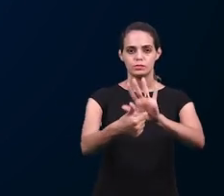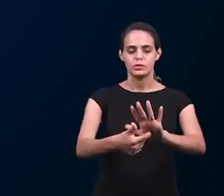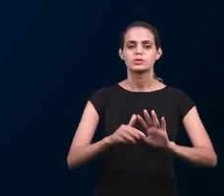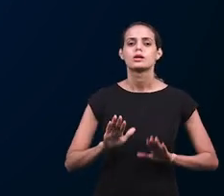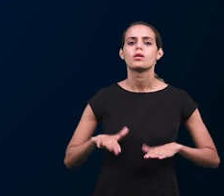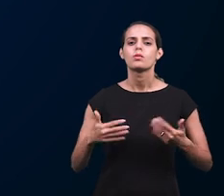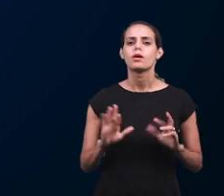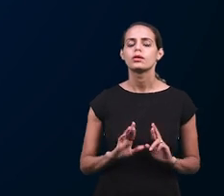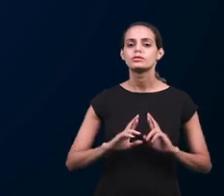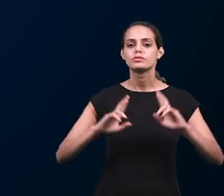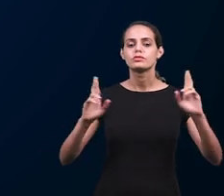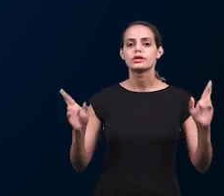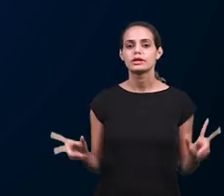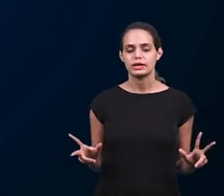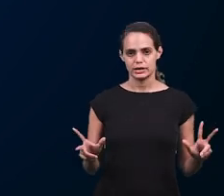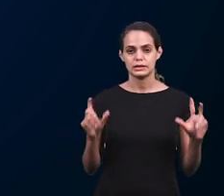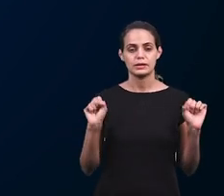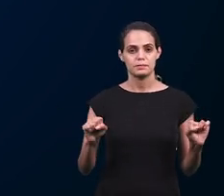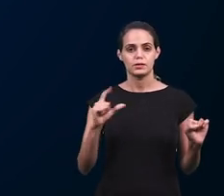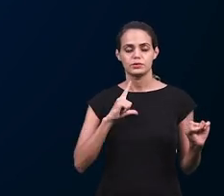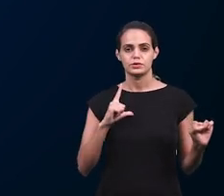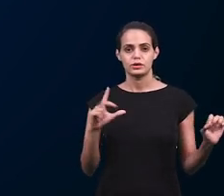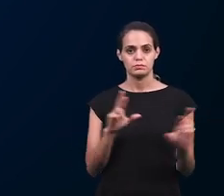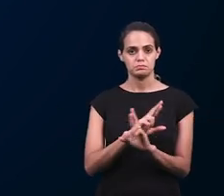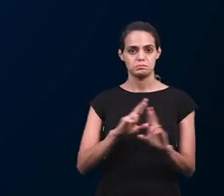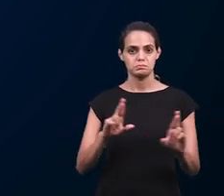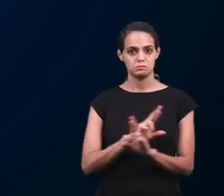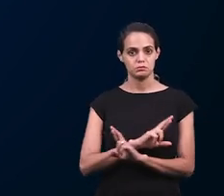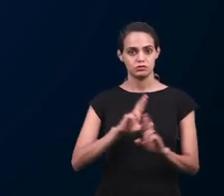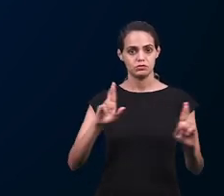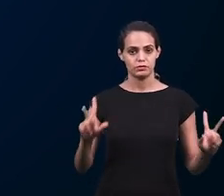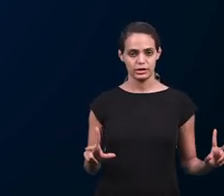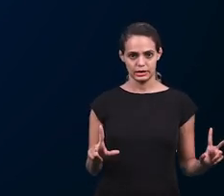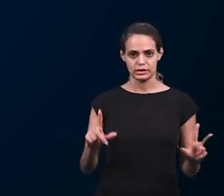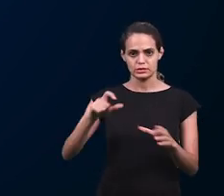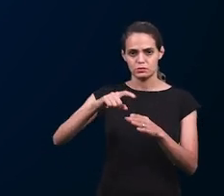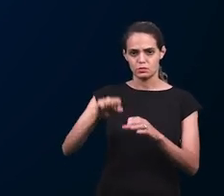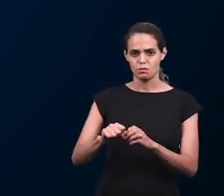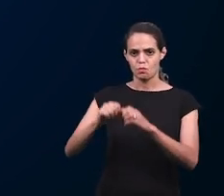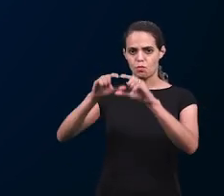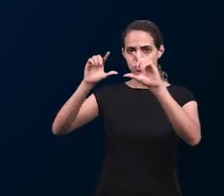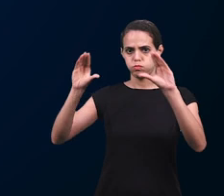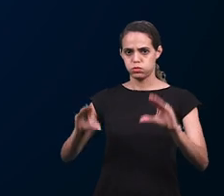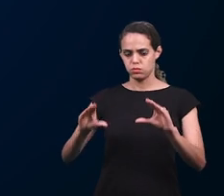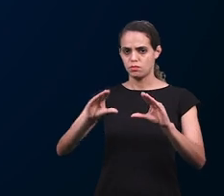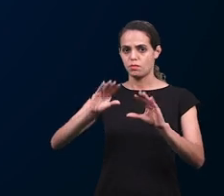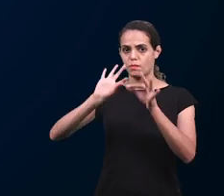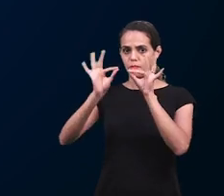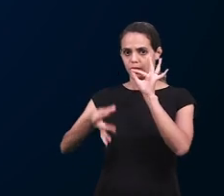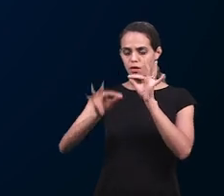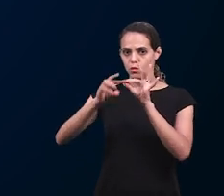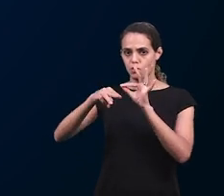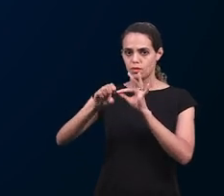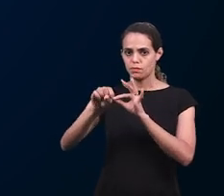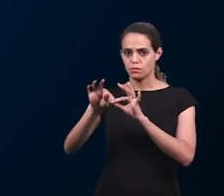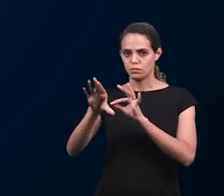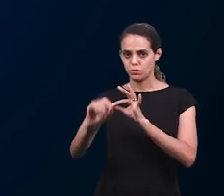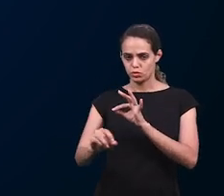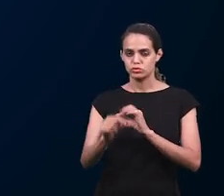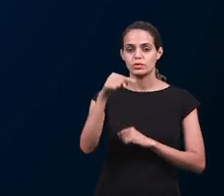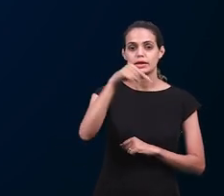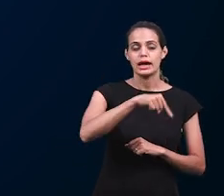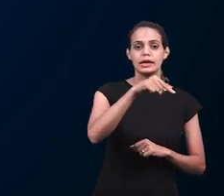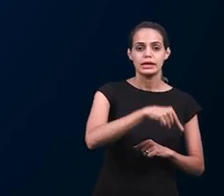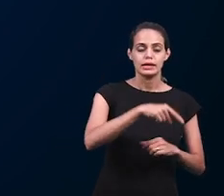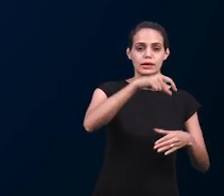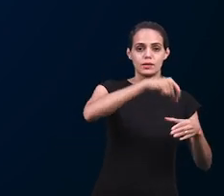que diz: qual é a diferença que se pode estabelecer entre o fermento da uva, chamado mosto, e o fermento